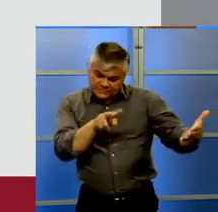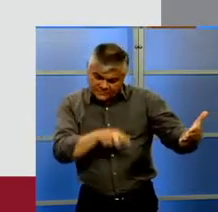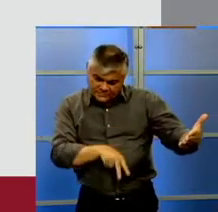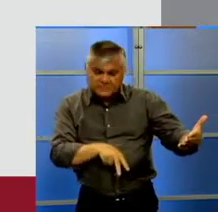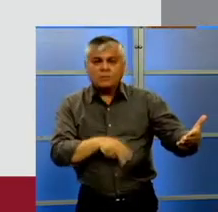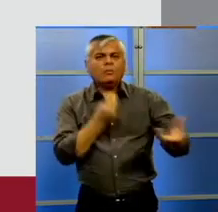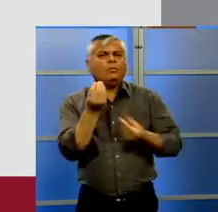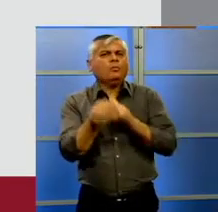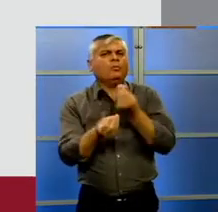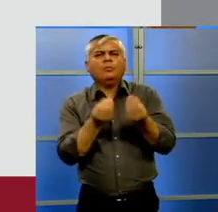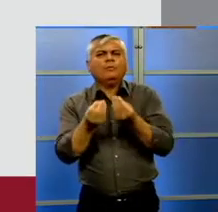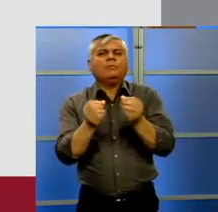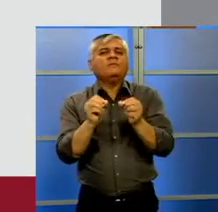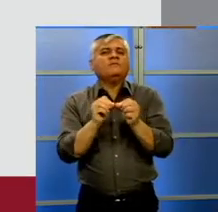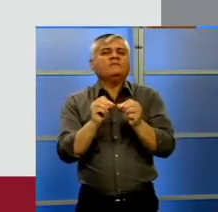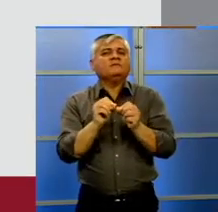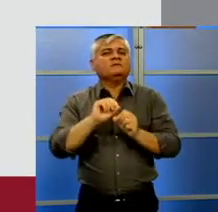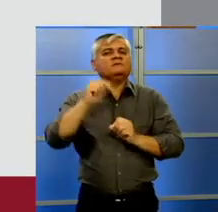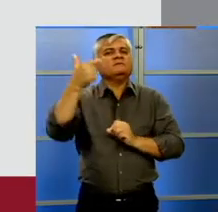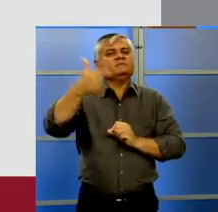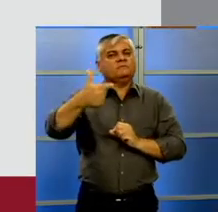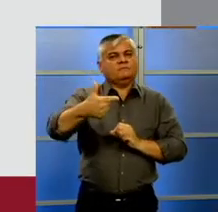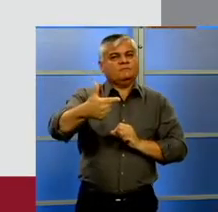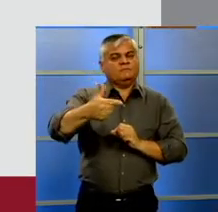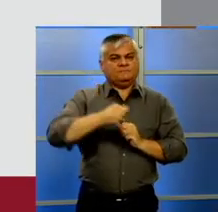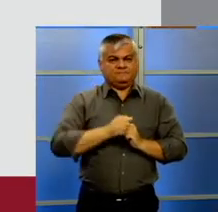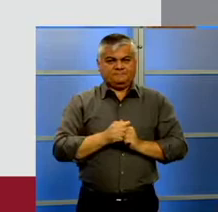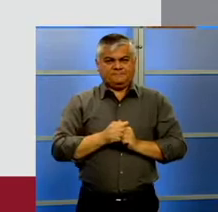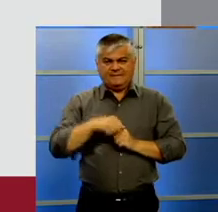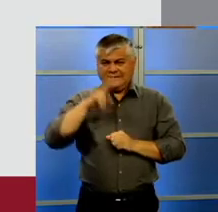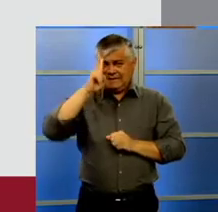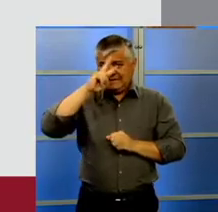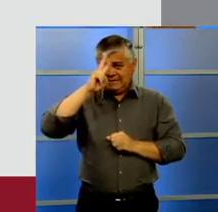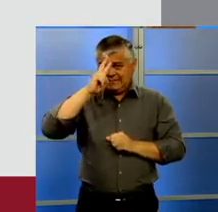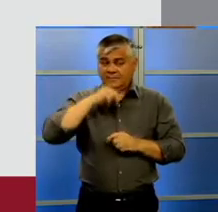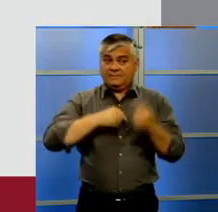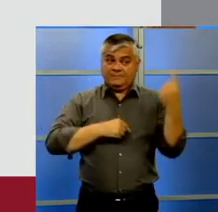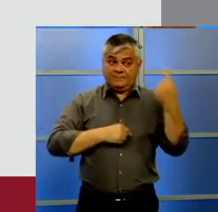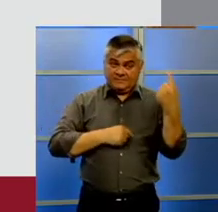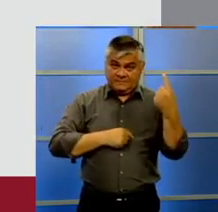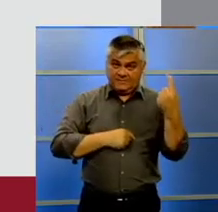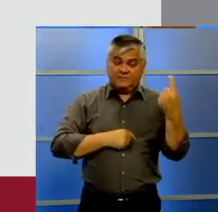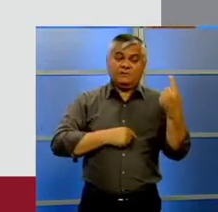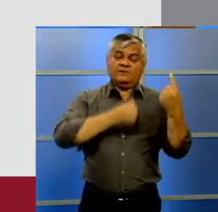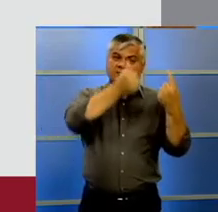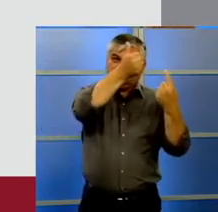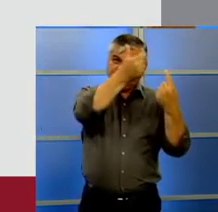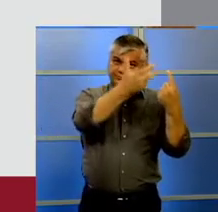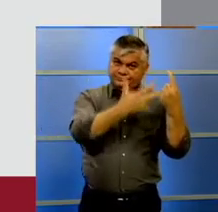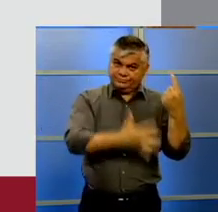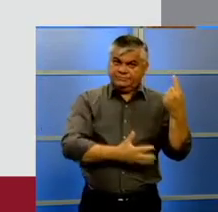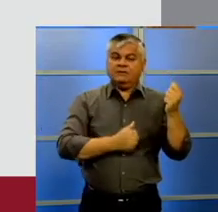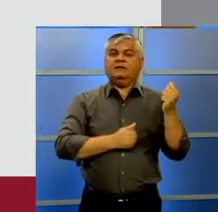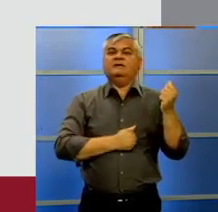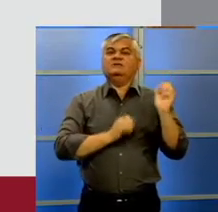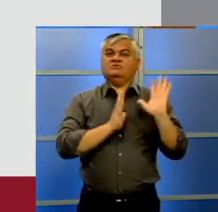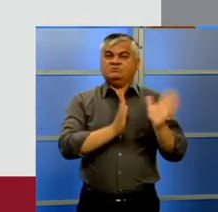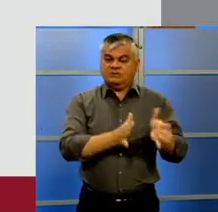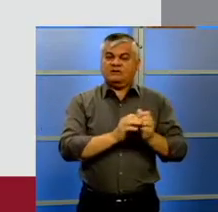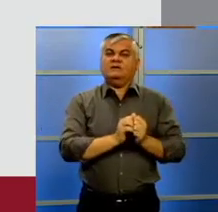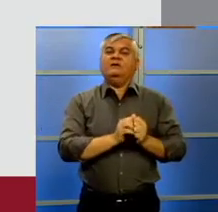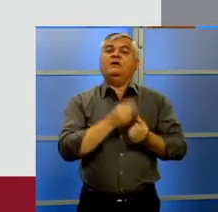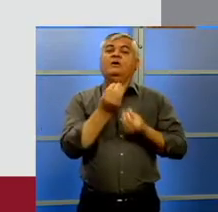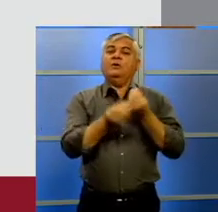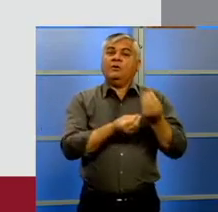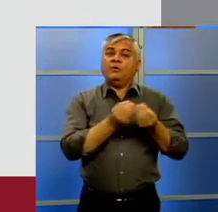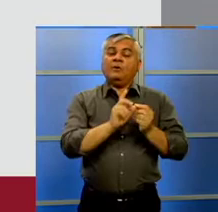segunda forma, nós vamos conversar um pouquinho. Lembra que falamos sobre duas formas nesse início? Ou seja, a segunda forma é a da